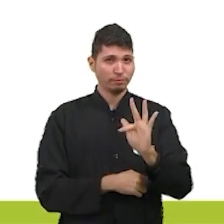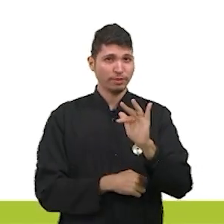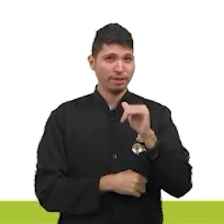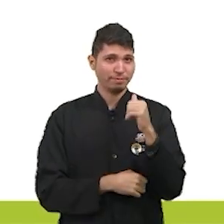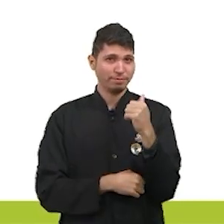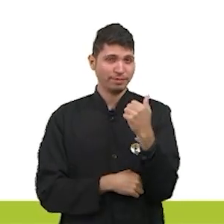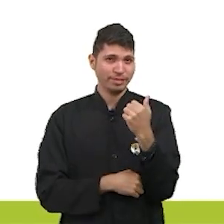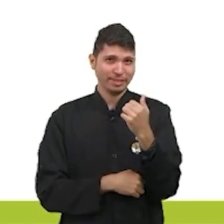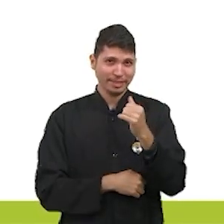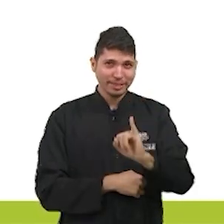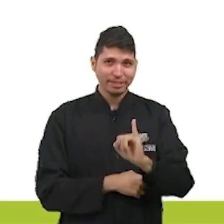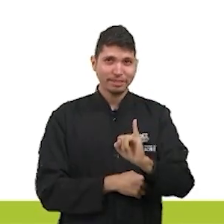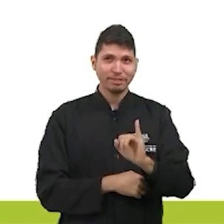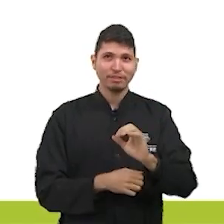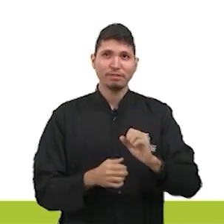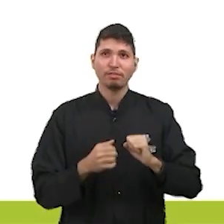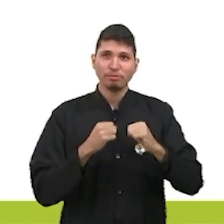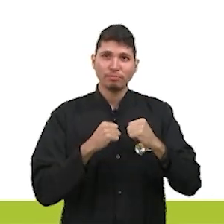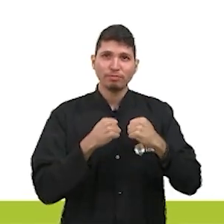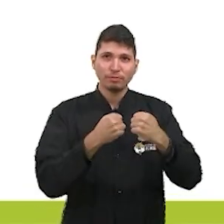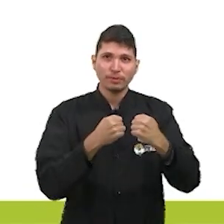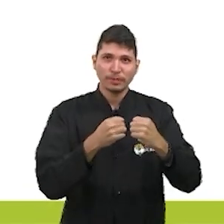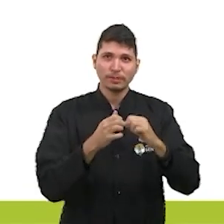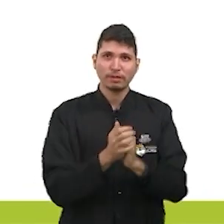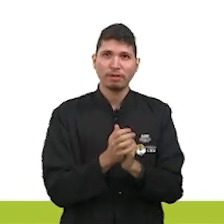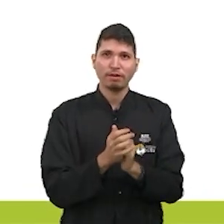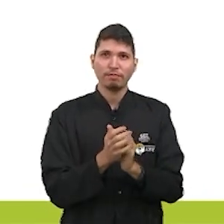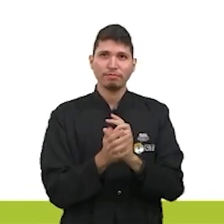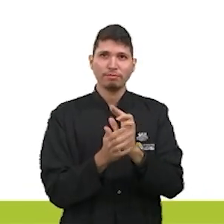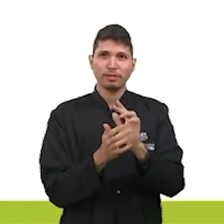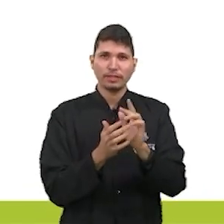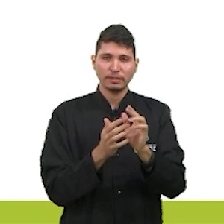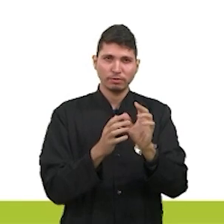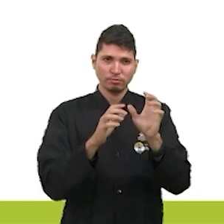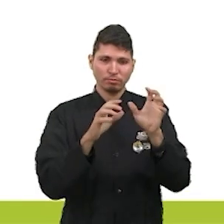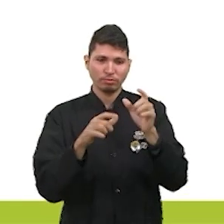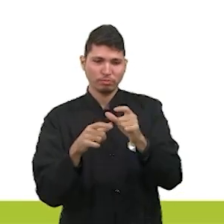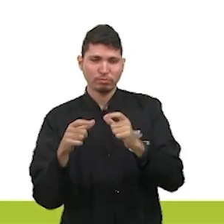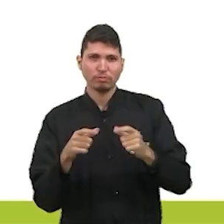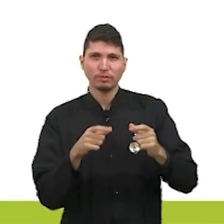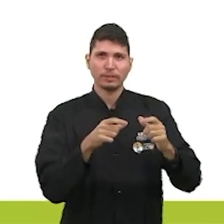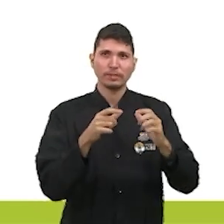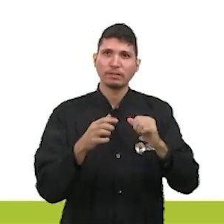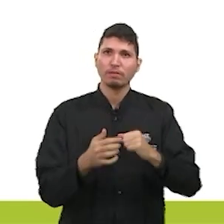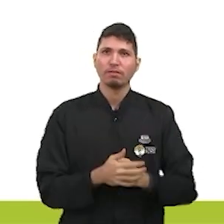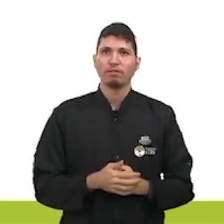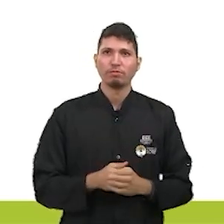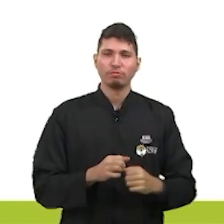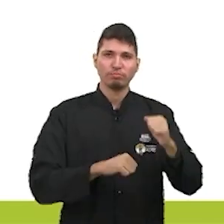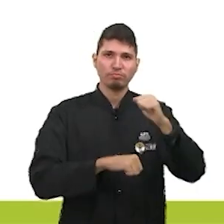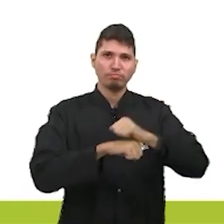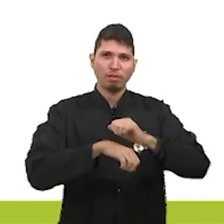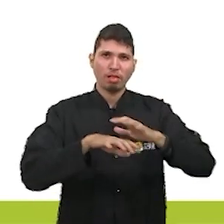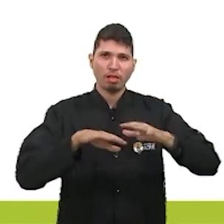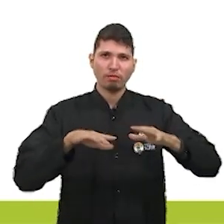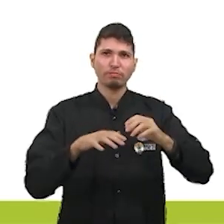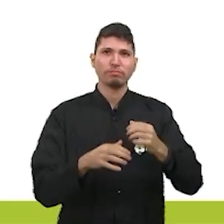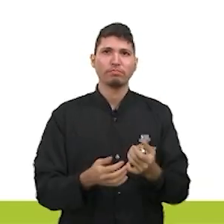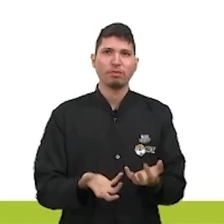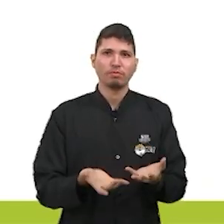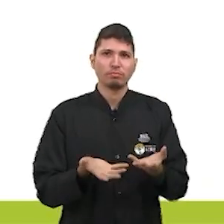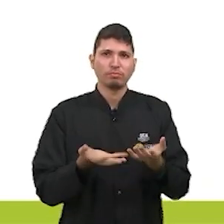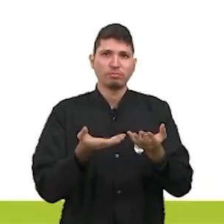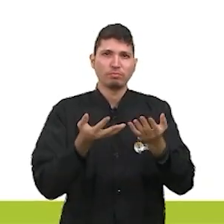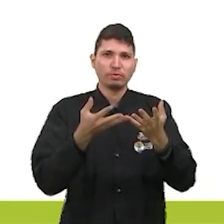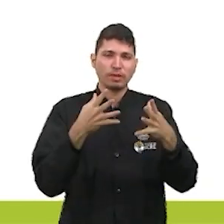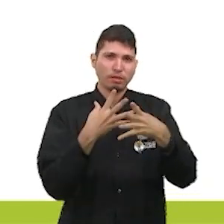intermoleculares são forças que influenciam em várias propriedades, como o ponto de fusão, o ponto de ebulição e